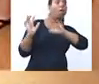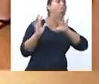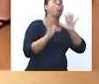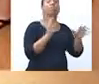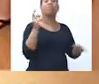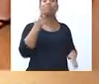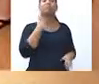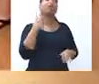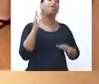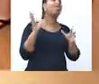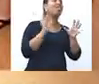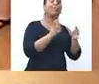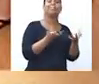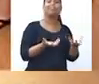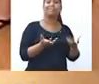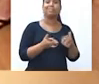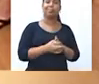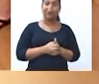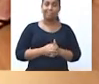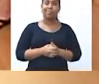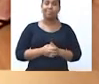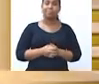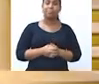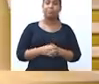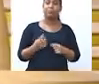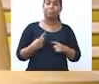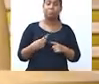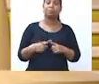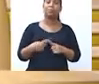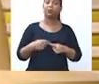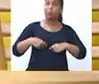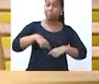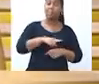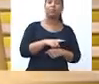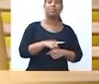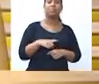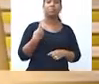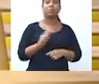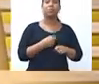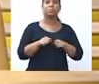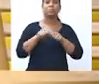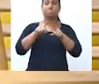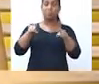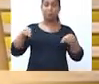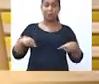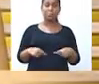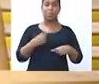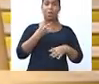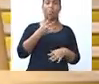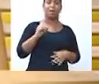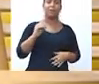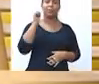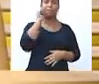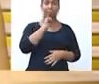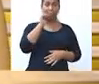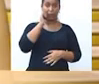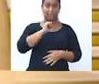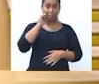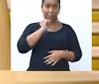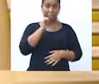sabe? Estamos feitos. Não, porque é correr mesmo, sim, né? Porque tinha que ir. Nós fizemos uma sala com 40